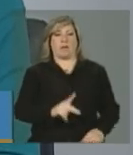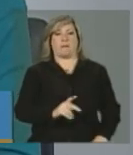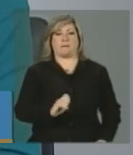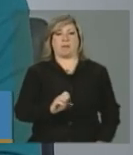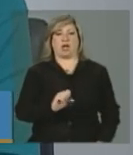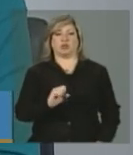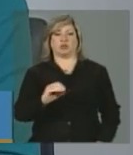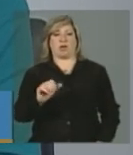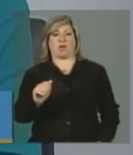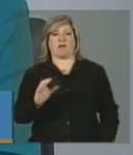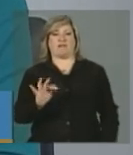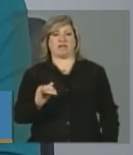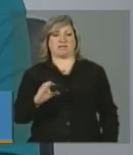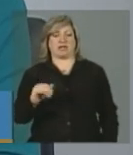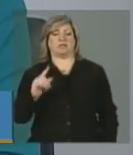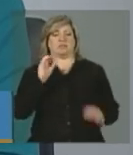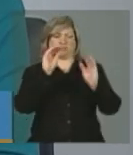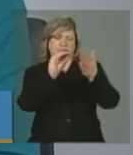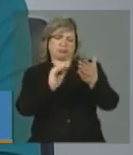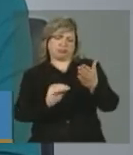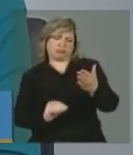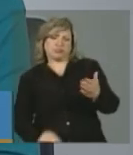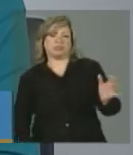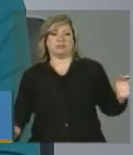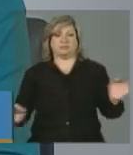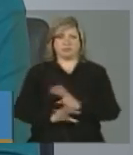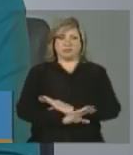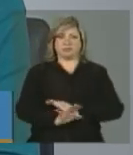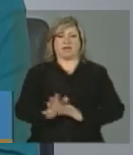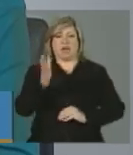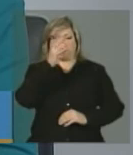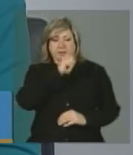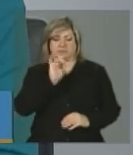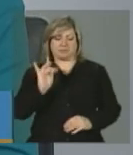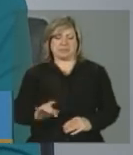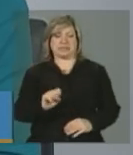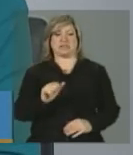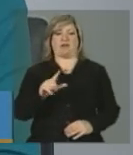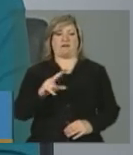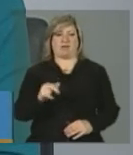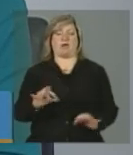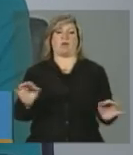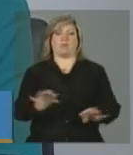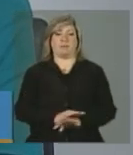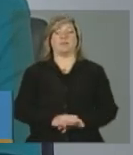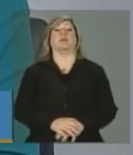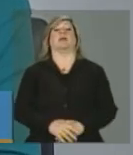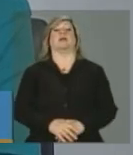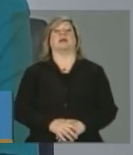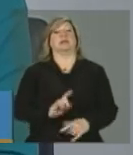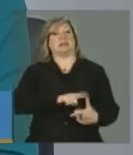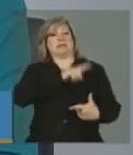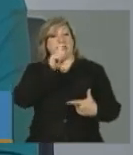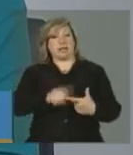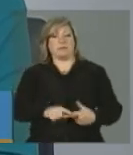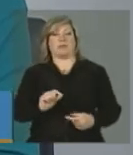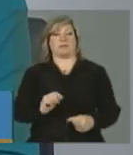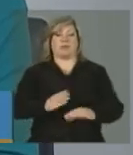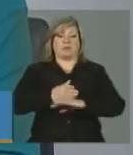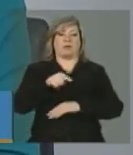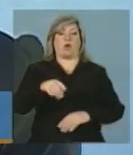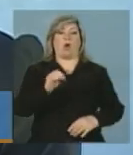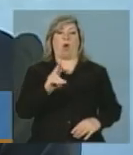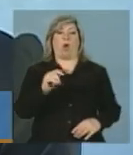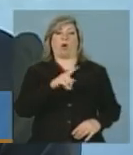física. Cadastrou, preencheu todas as opções, salvou o registro. O segundo passo é entrar no órgão gestor ou